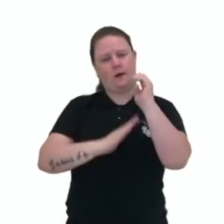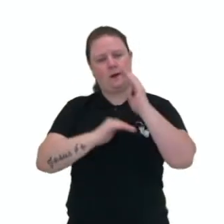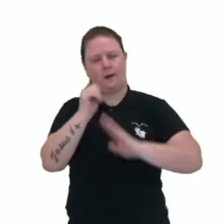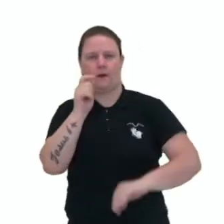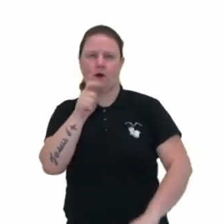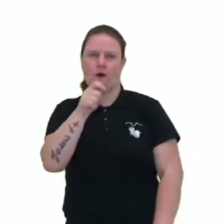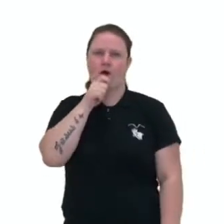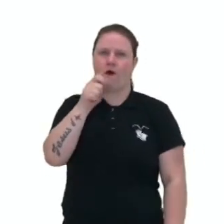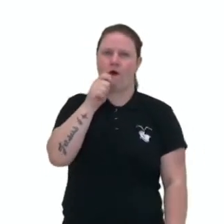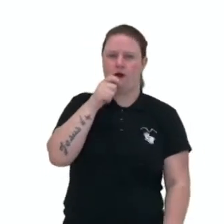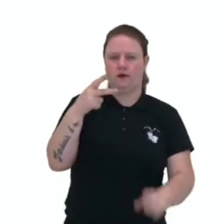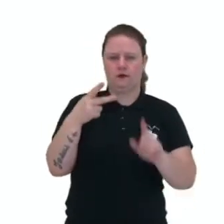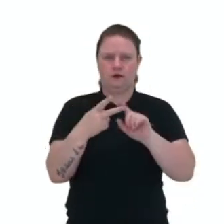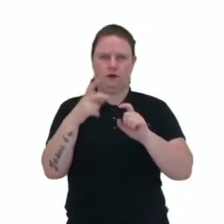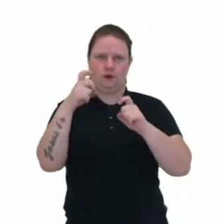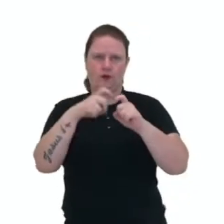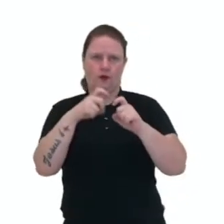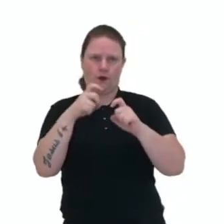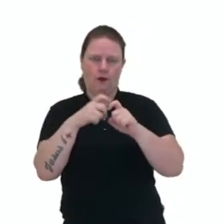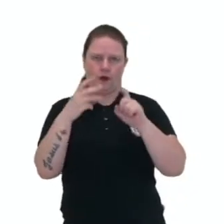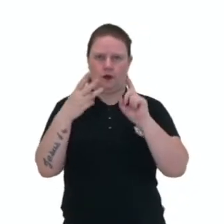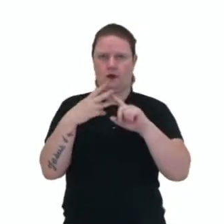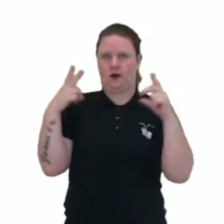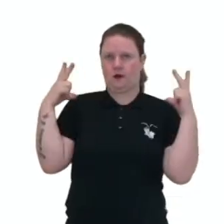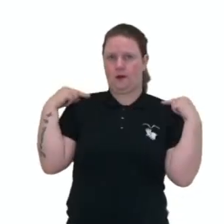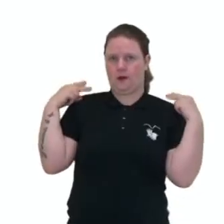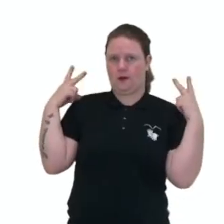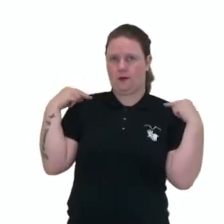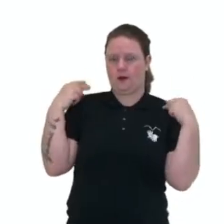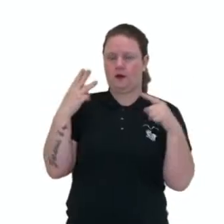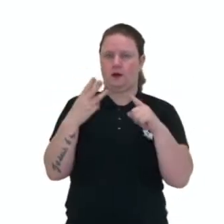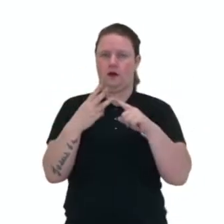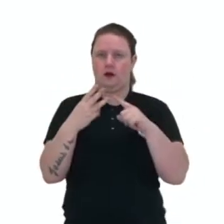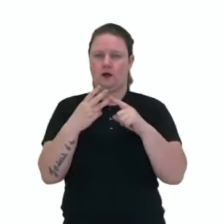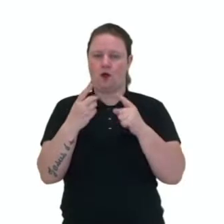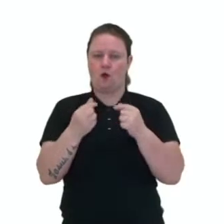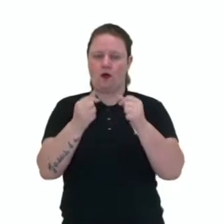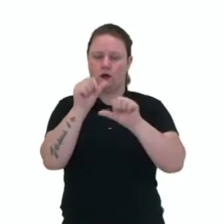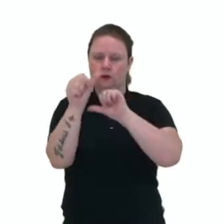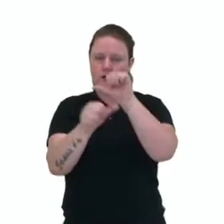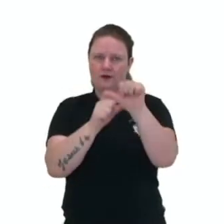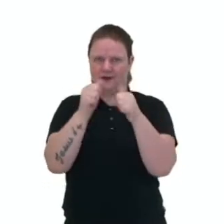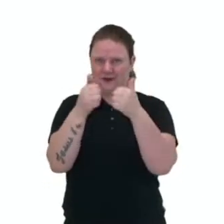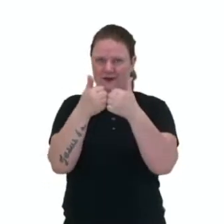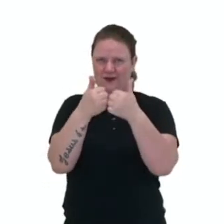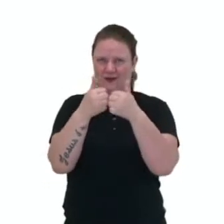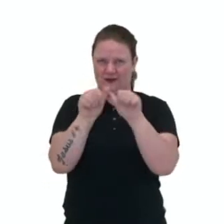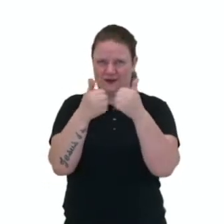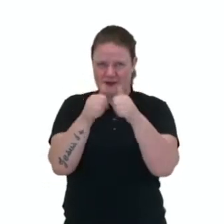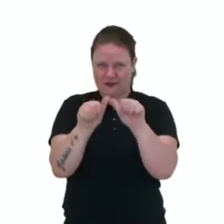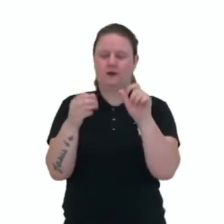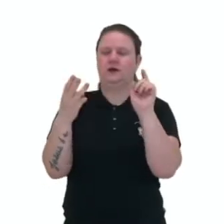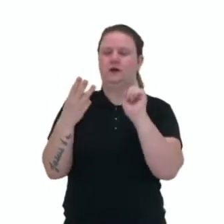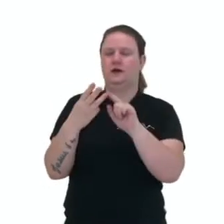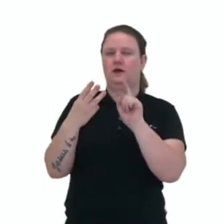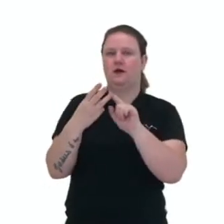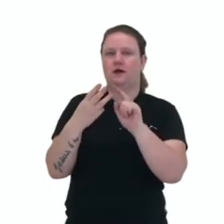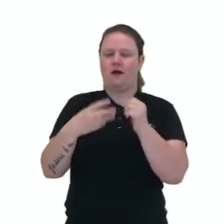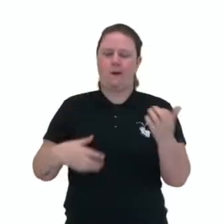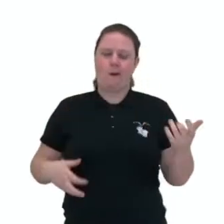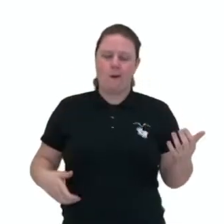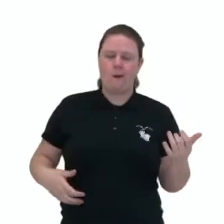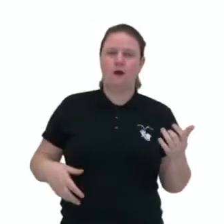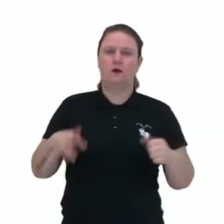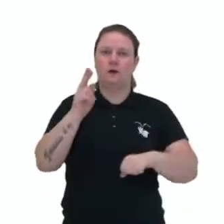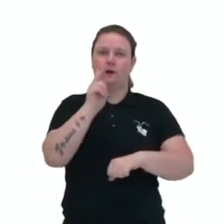super doutor, super motorista, super trocador, super guitarrista, super produtor. Super